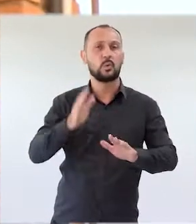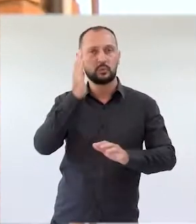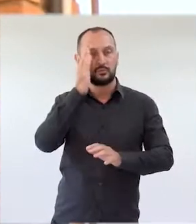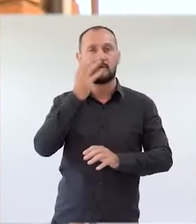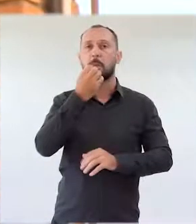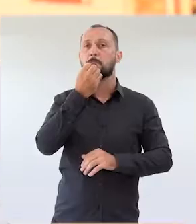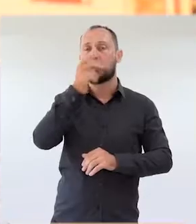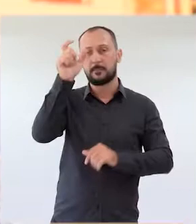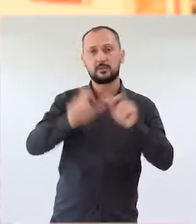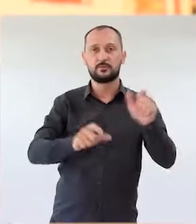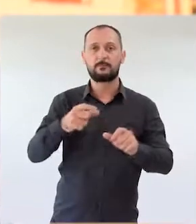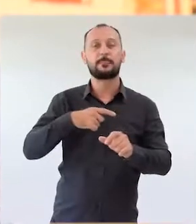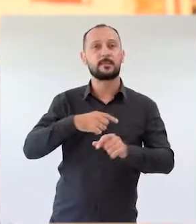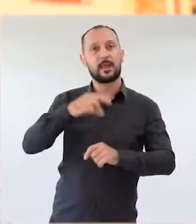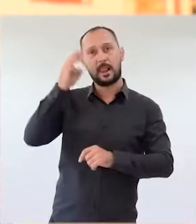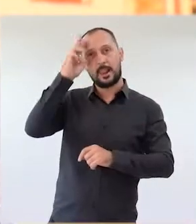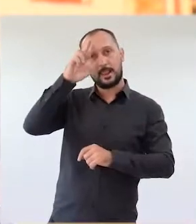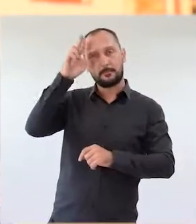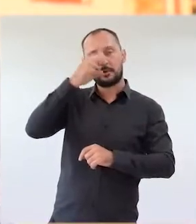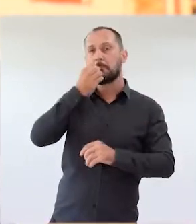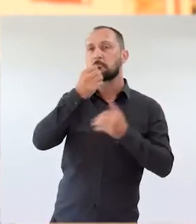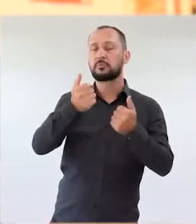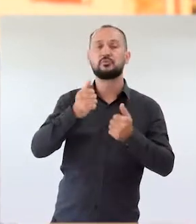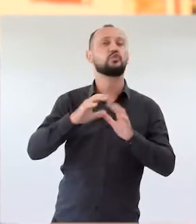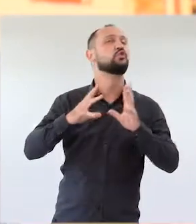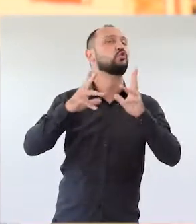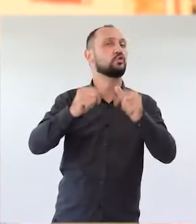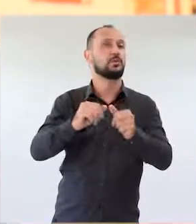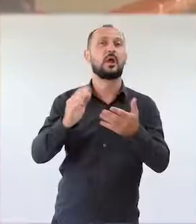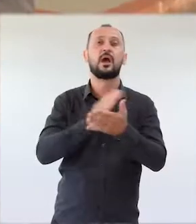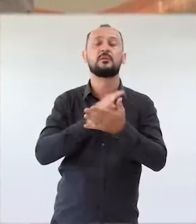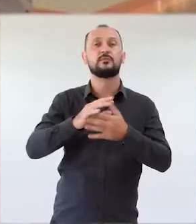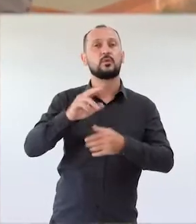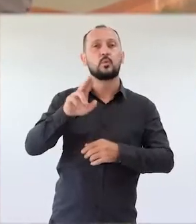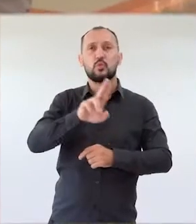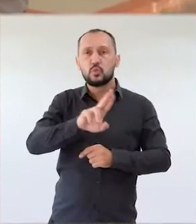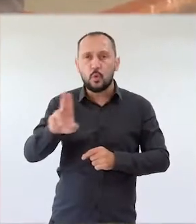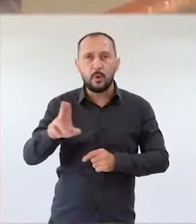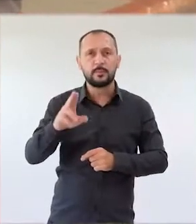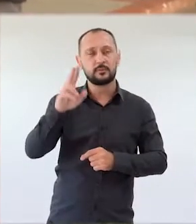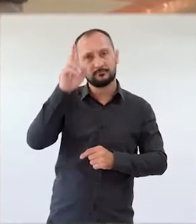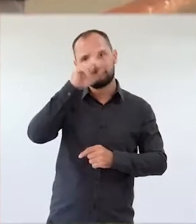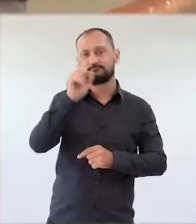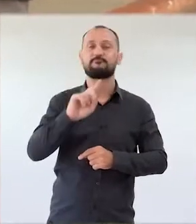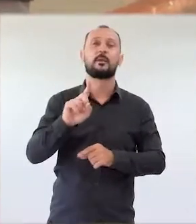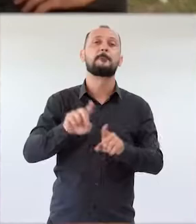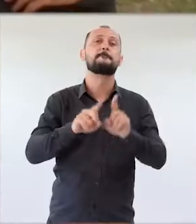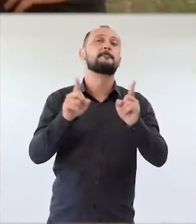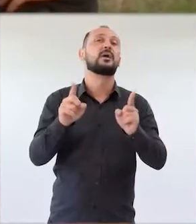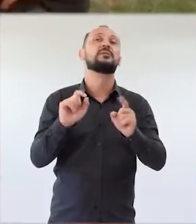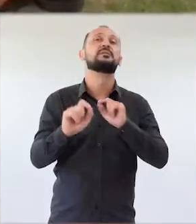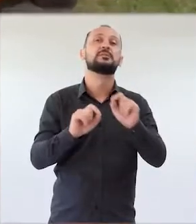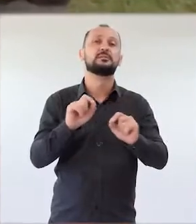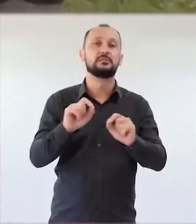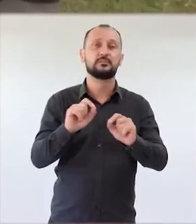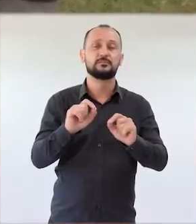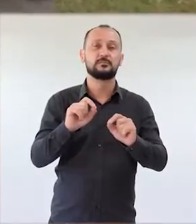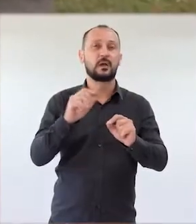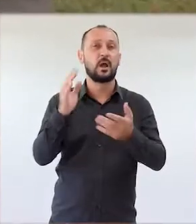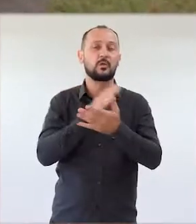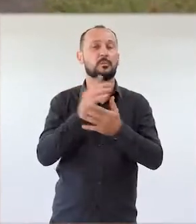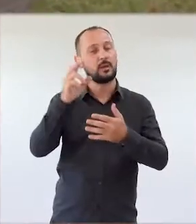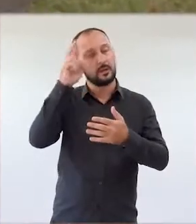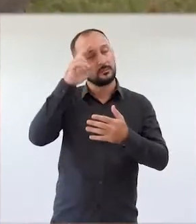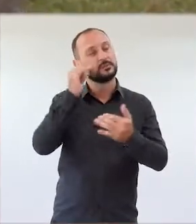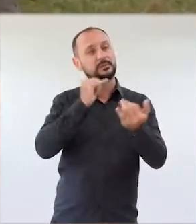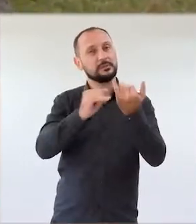Todos que ficaram aqui foram muito boas pessoas, bons mesmo. Então você guarda boas lembranças de todos? De todos. Às vezes não consigo nem lembrar